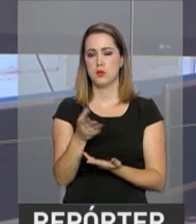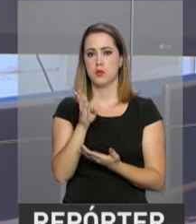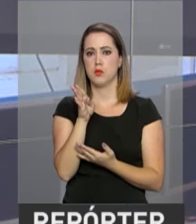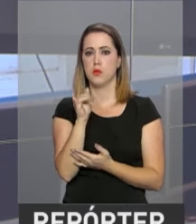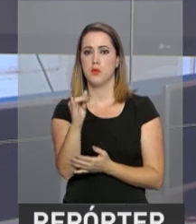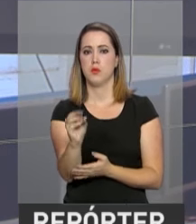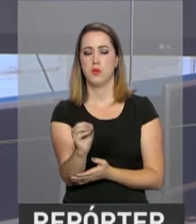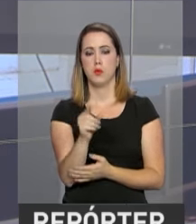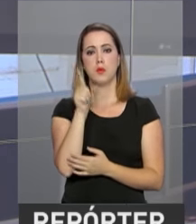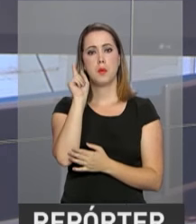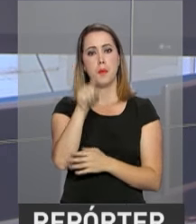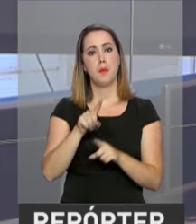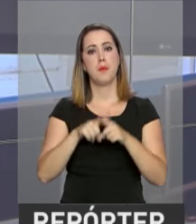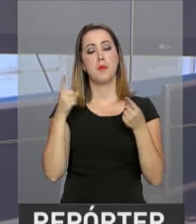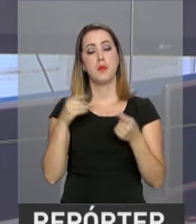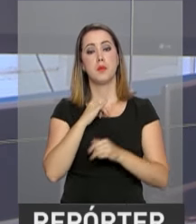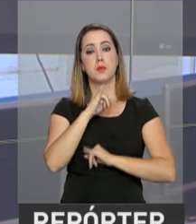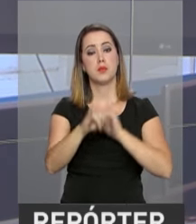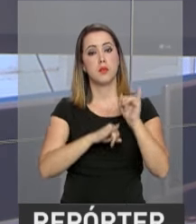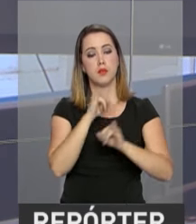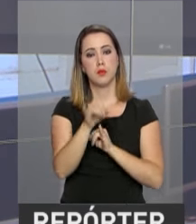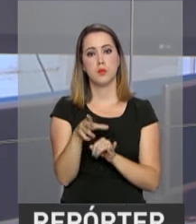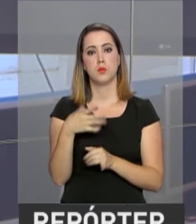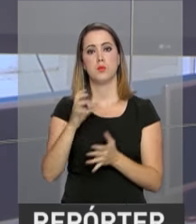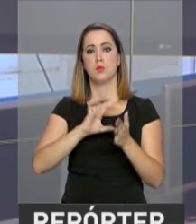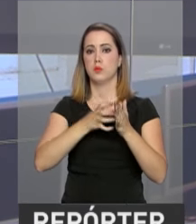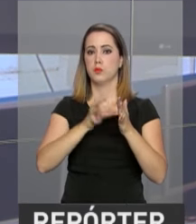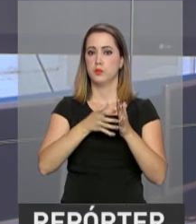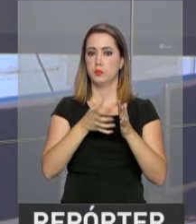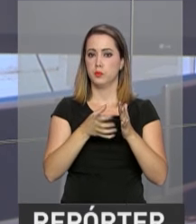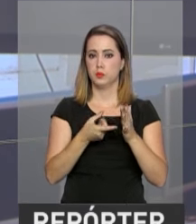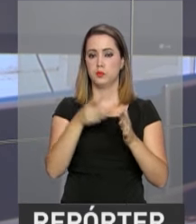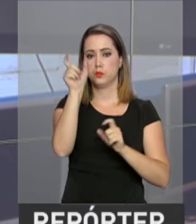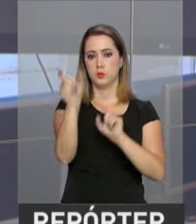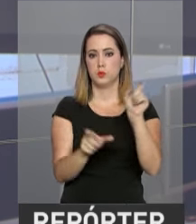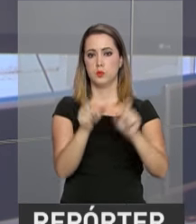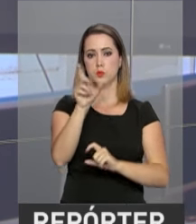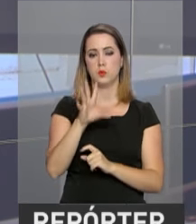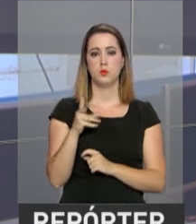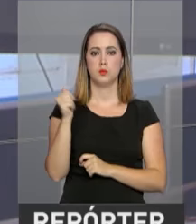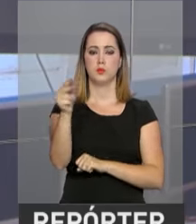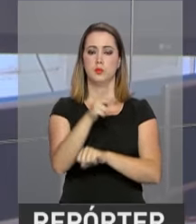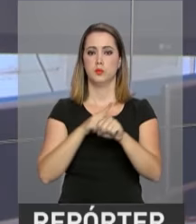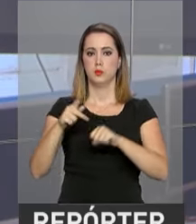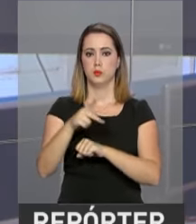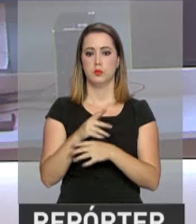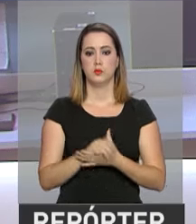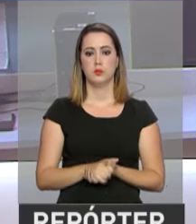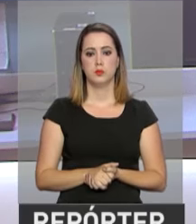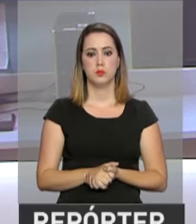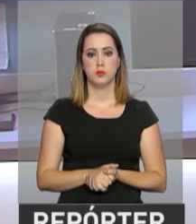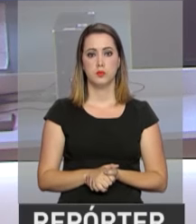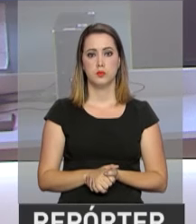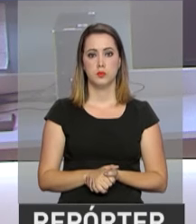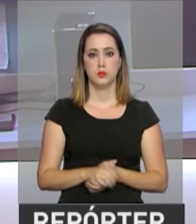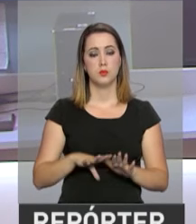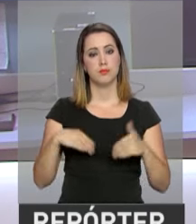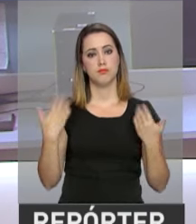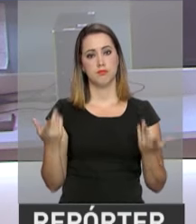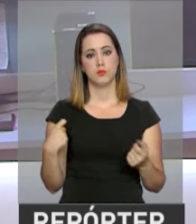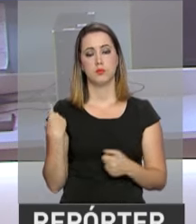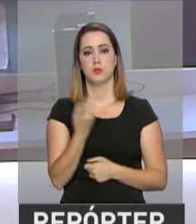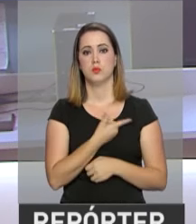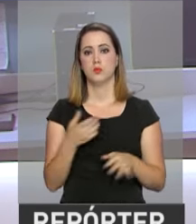mas sim sobre a informatização dos dados dos pacientes do sus em todo o país e assim nós